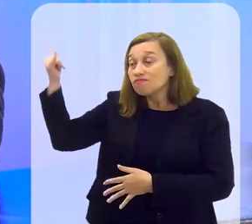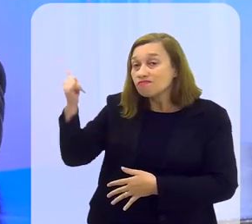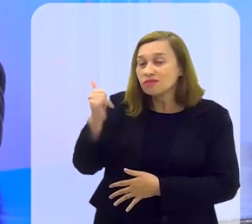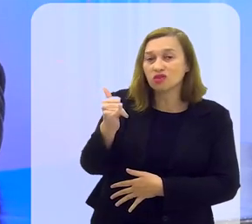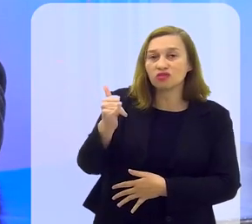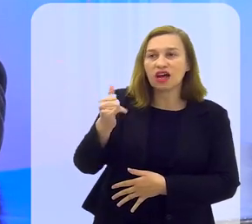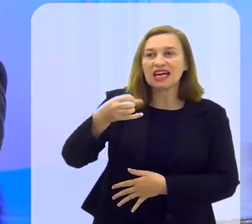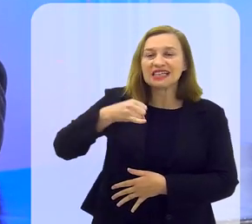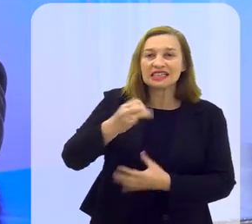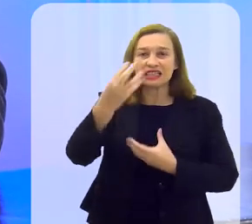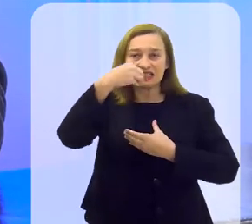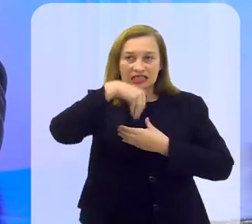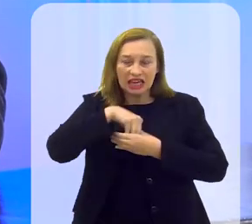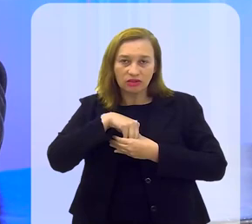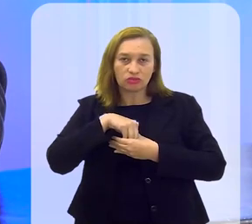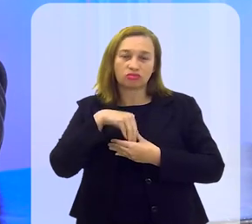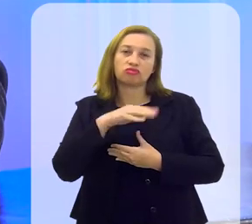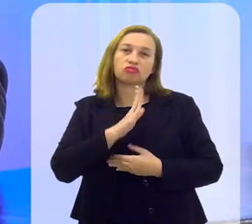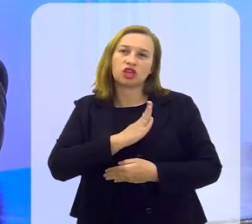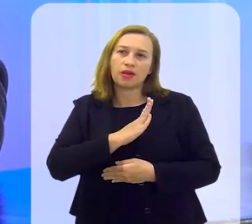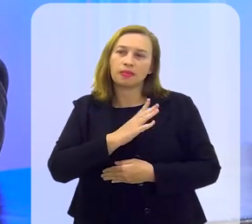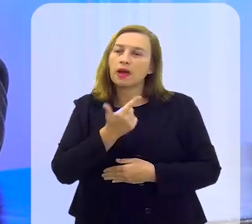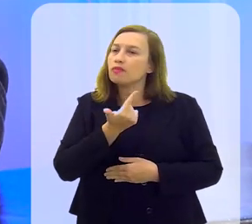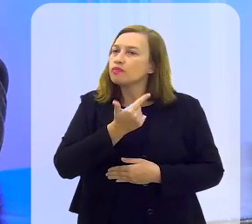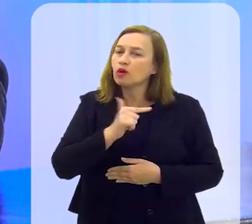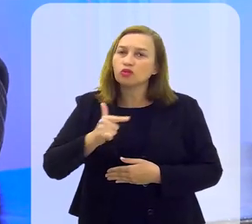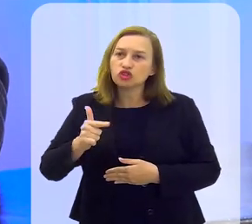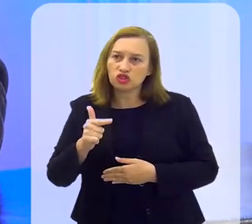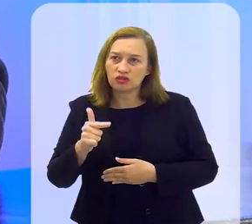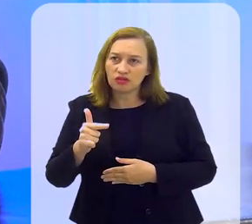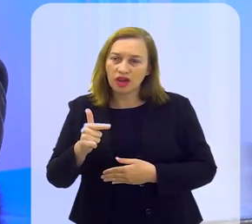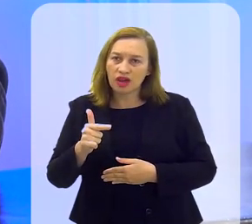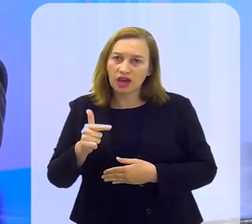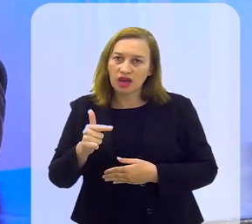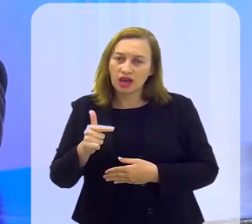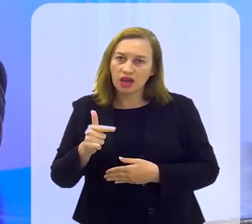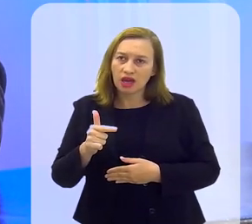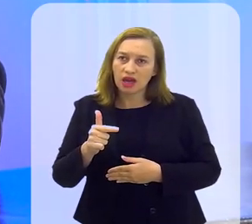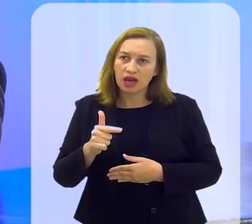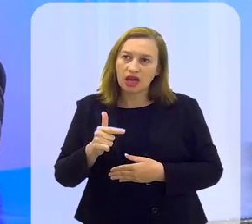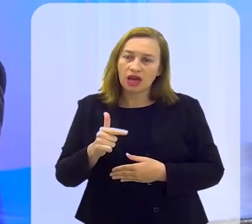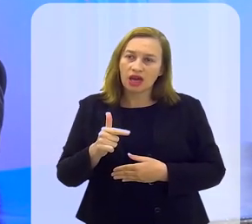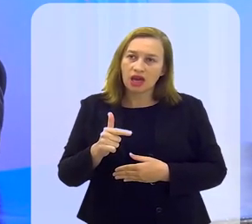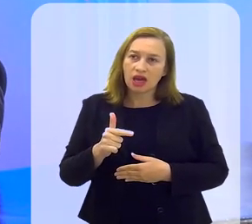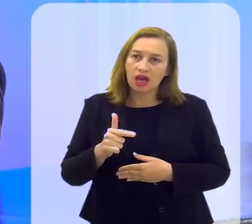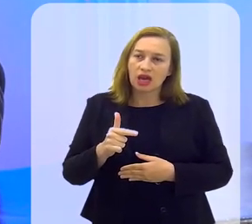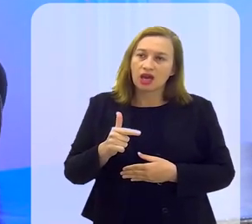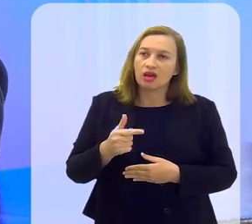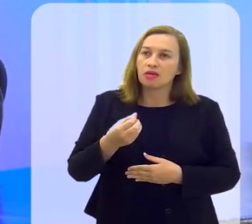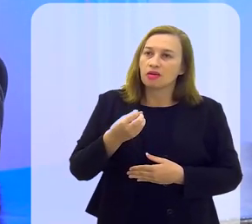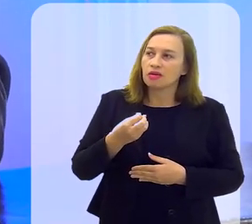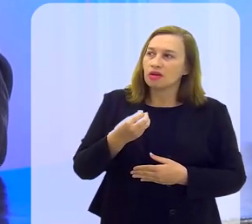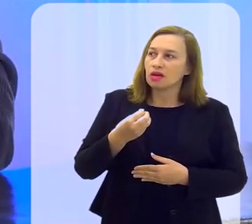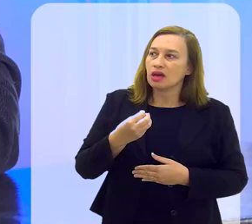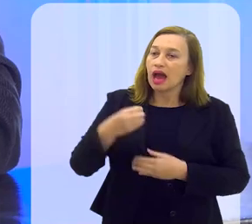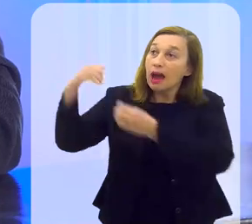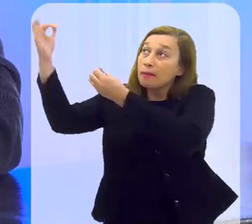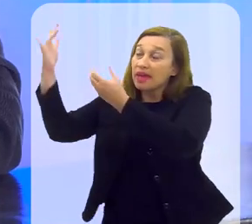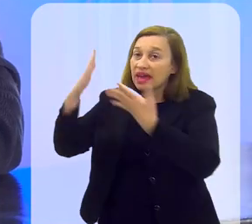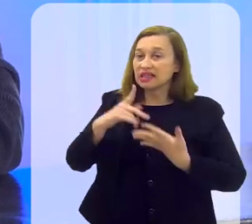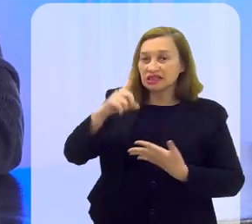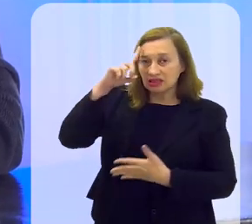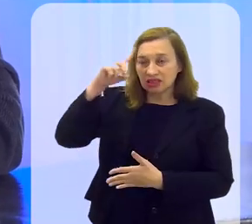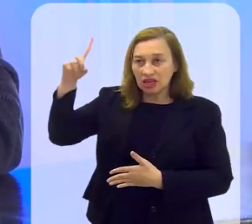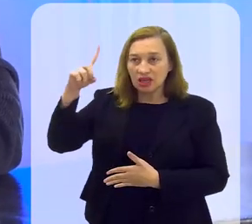se dentro de você não tiver maneiro vai sair muita coisa que não presta Ministério